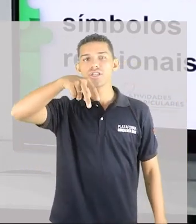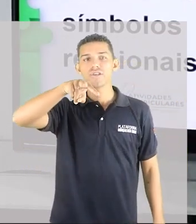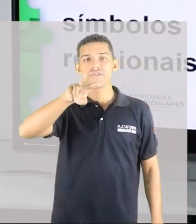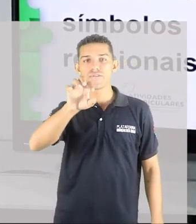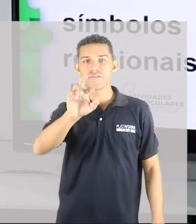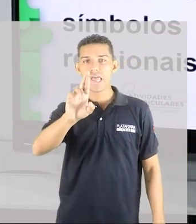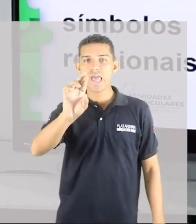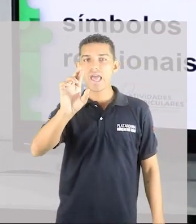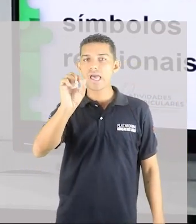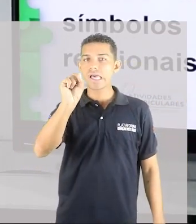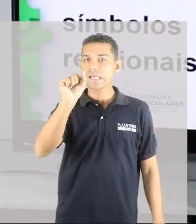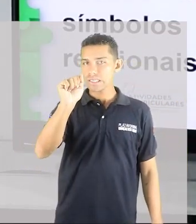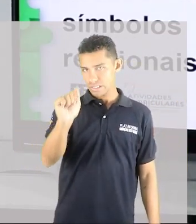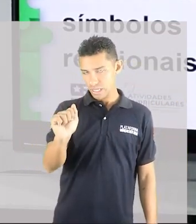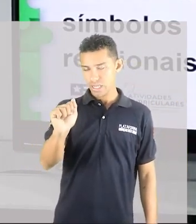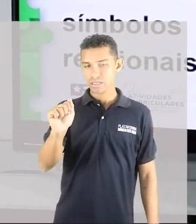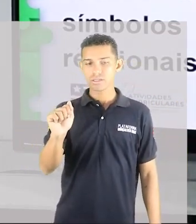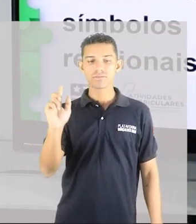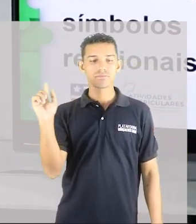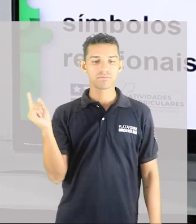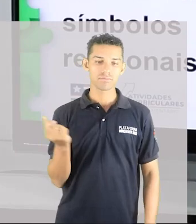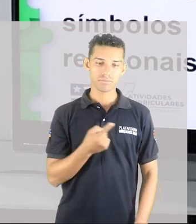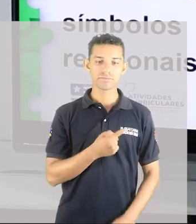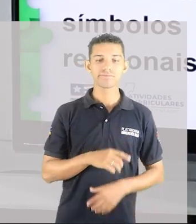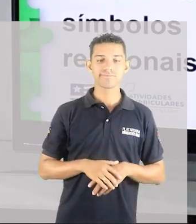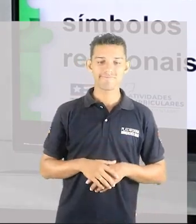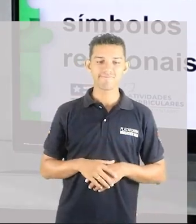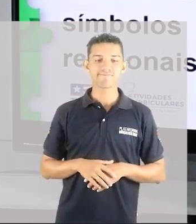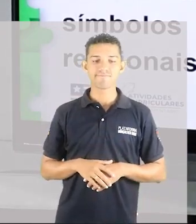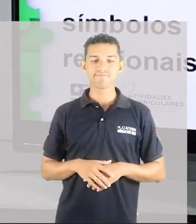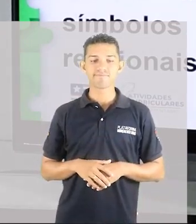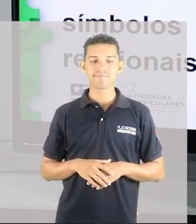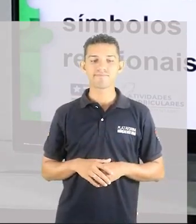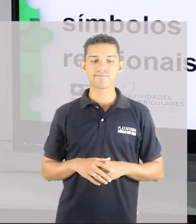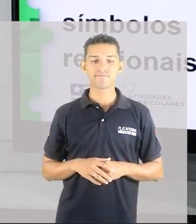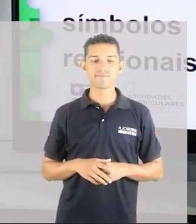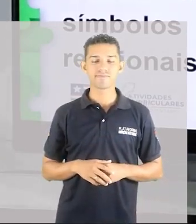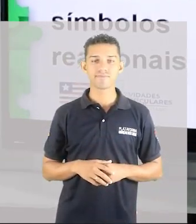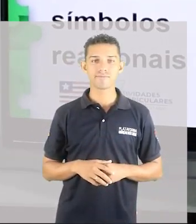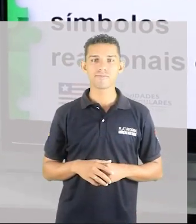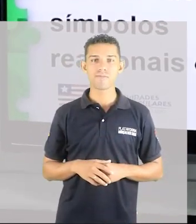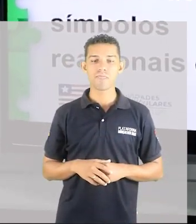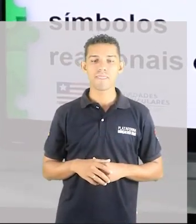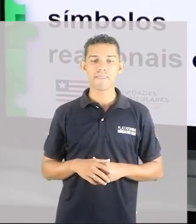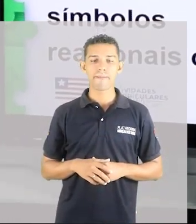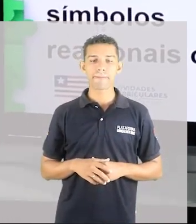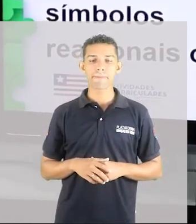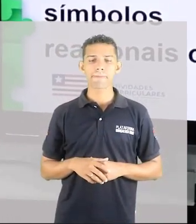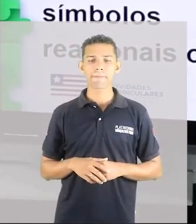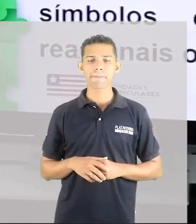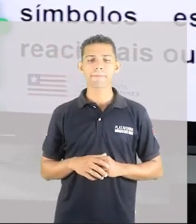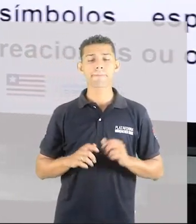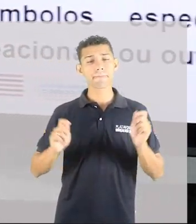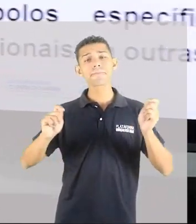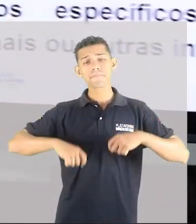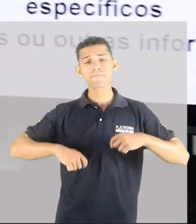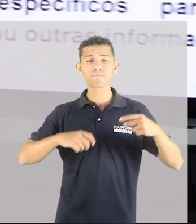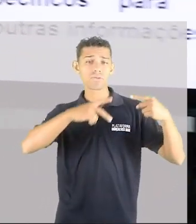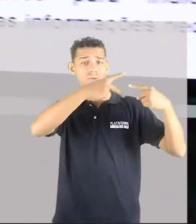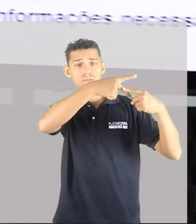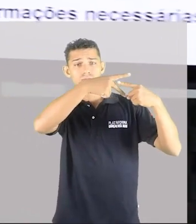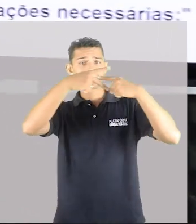Aqui eu estou dizendo que eu tenho uma reação reversível. Tá bom? Eu digo que ali tem uma reação reversível. Então, eu posso